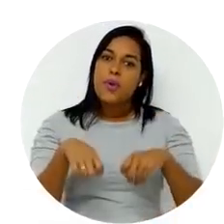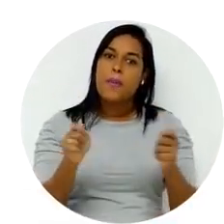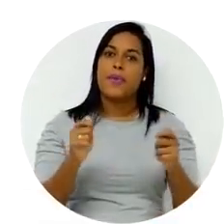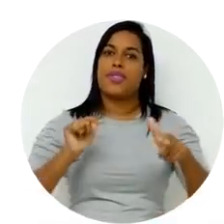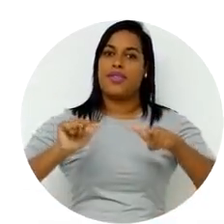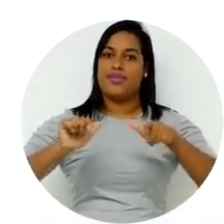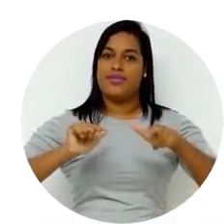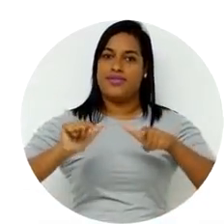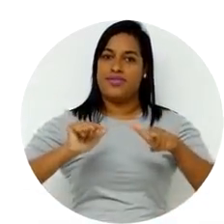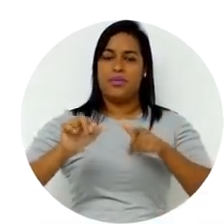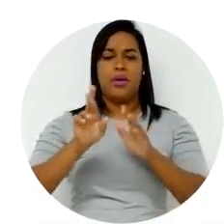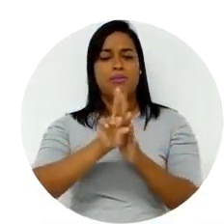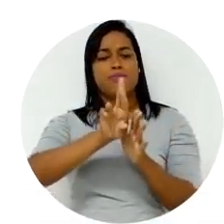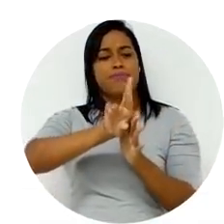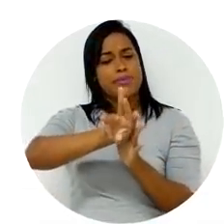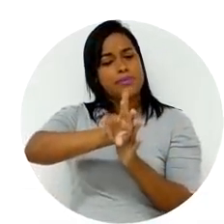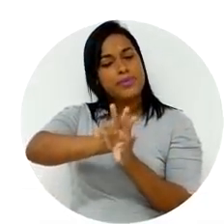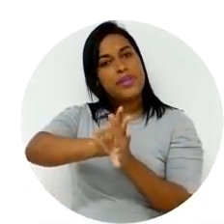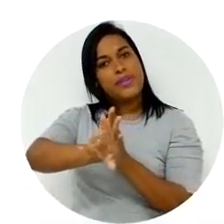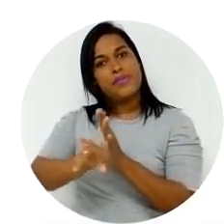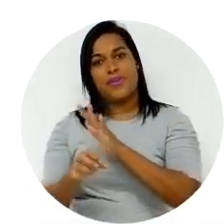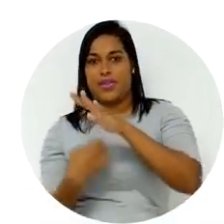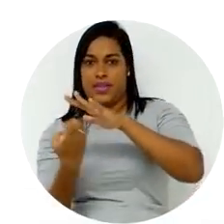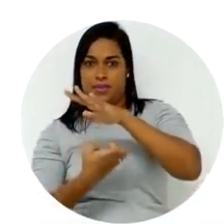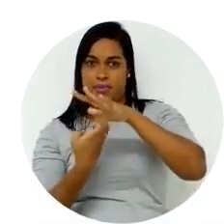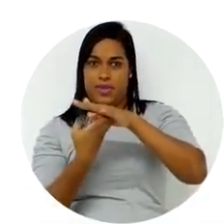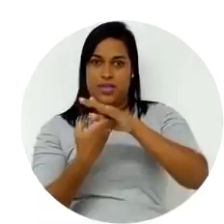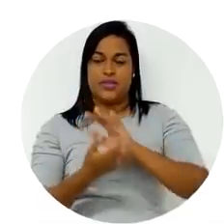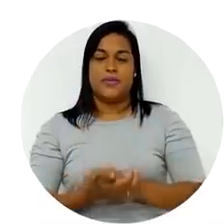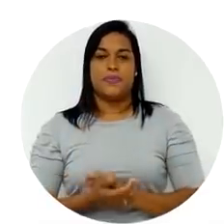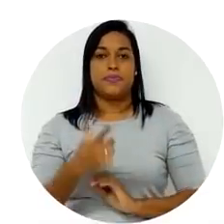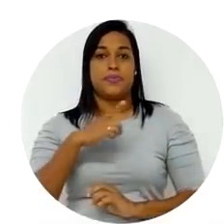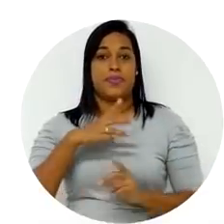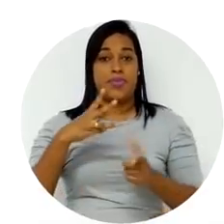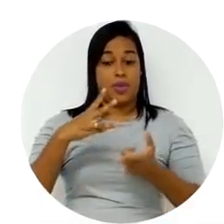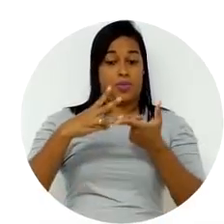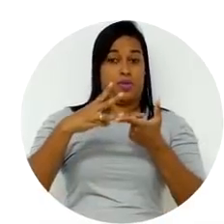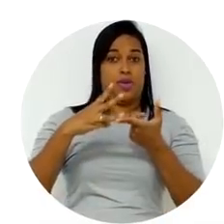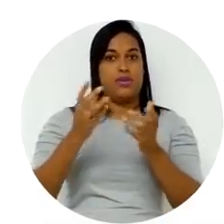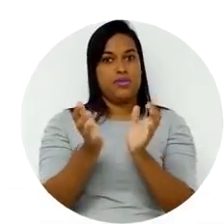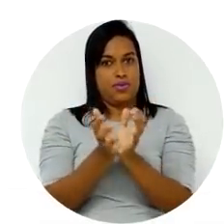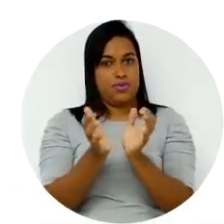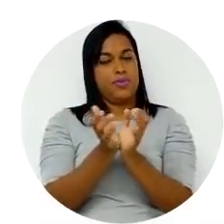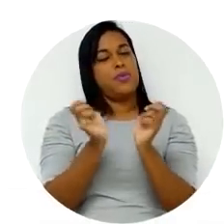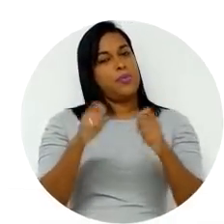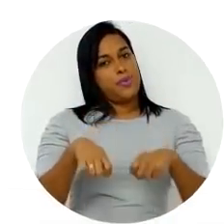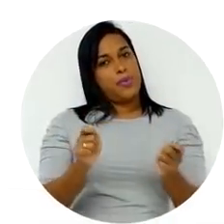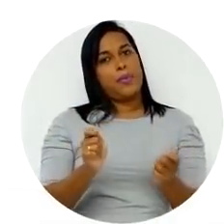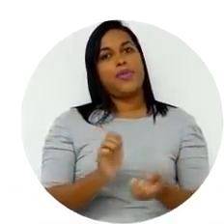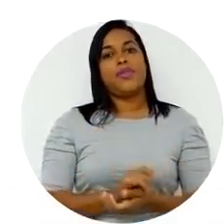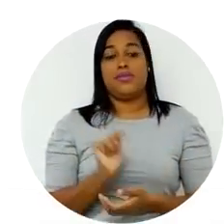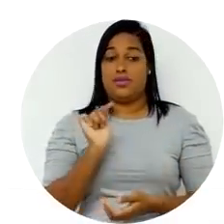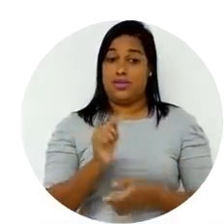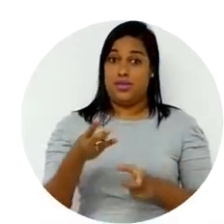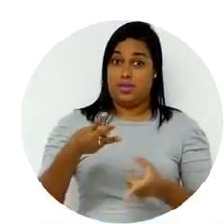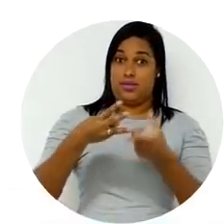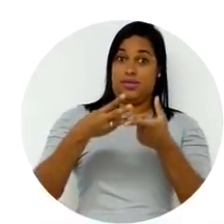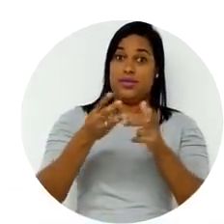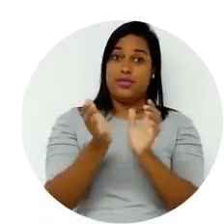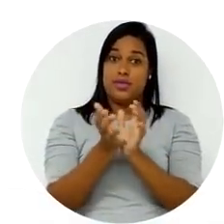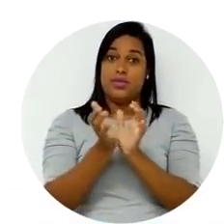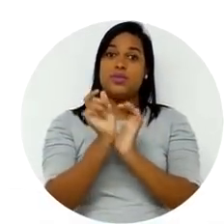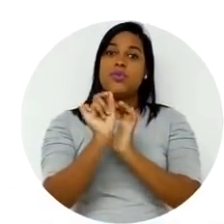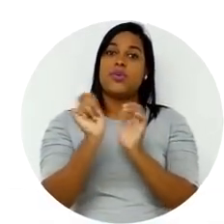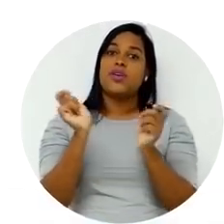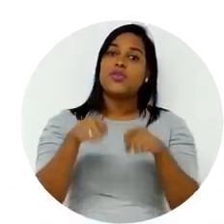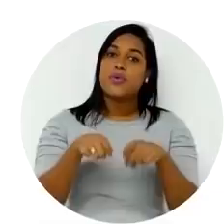competências trabalhadas nas várias áreas da empresa. Existe um terceiro grupo de competências. Esse terceiro grupo são